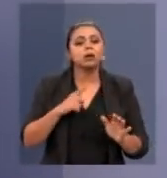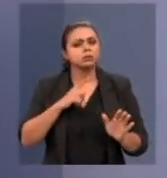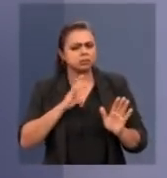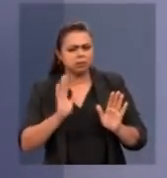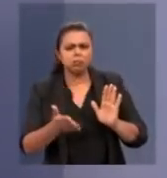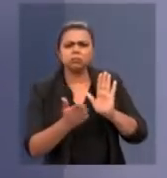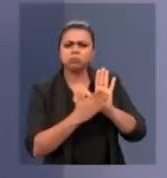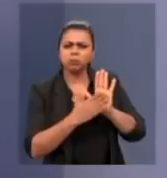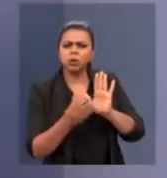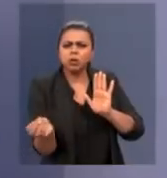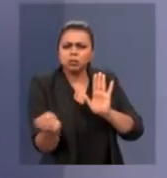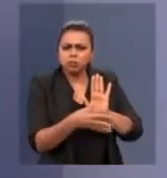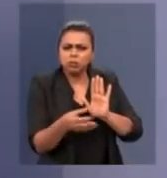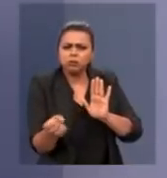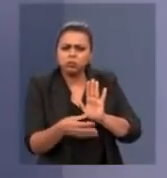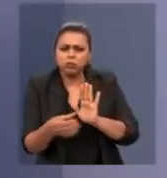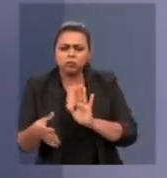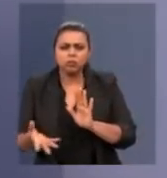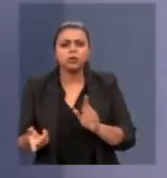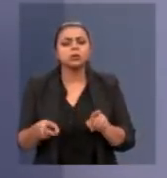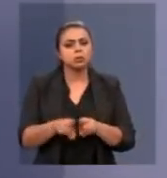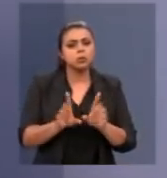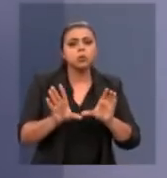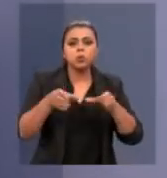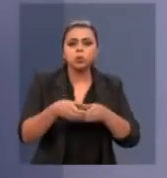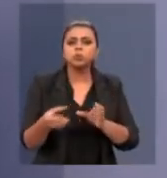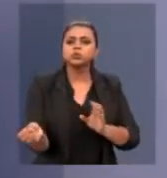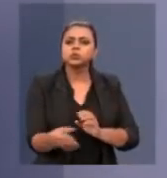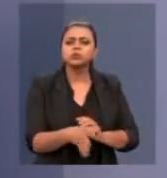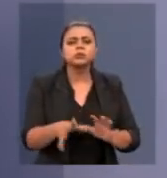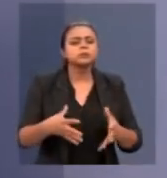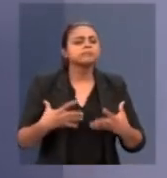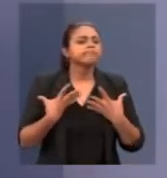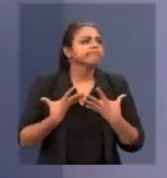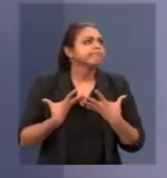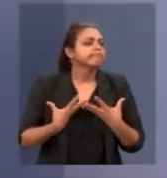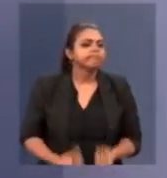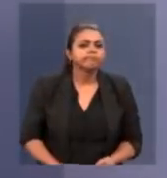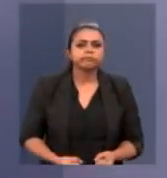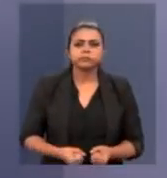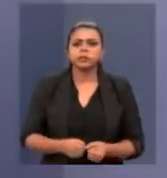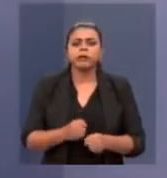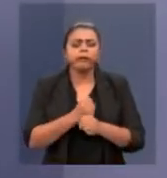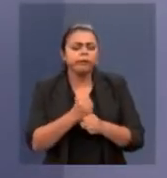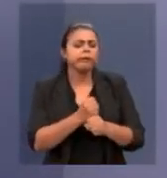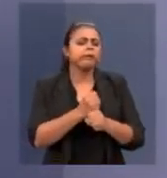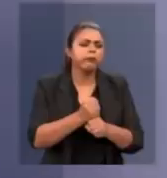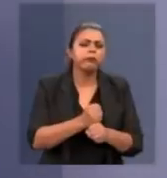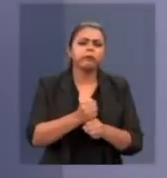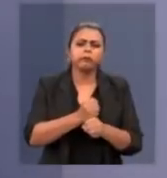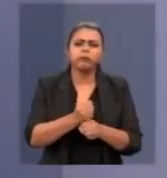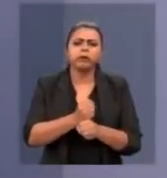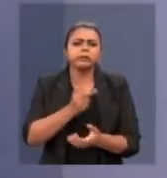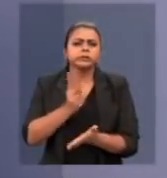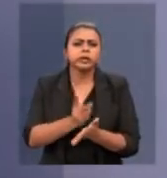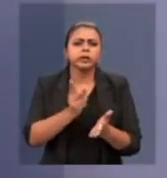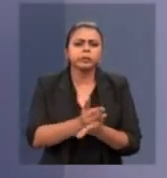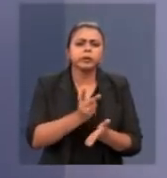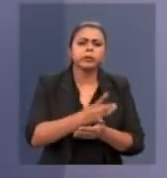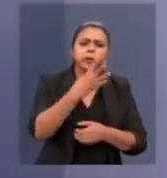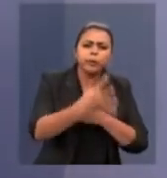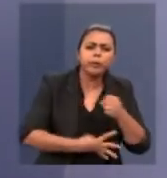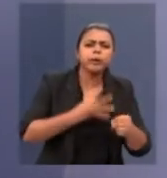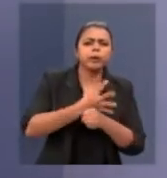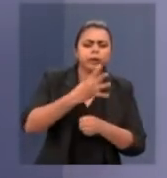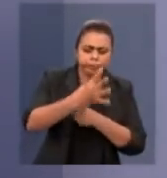nova temos um grupo novo você está cansado de anos entra ano sai ano de quatro em quatro anos as pessoas